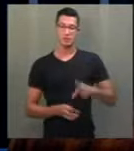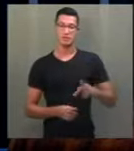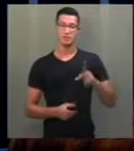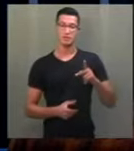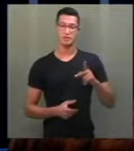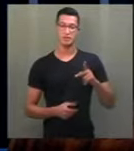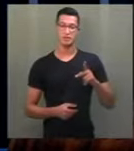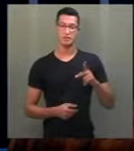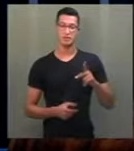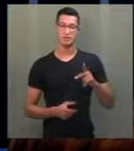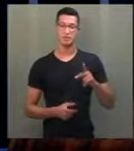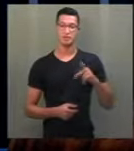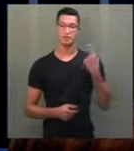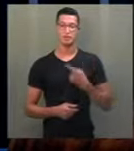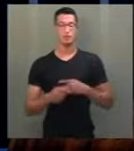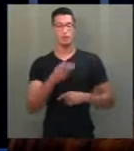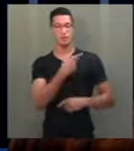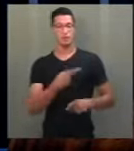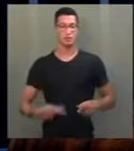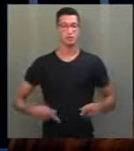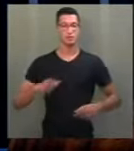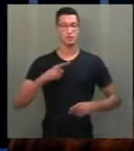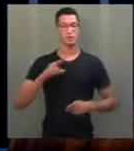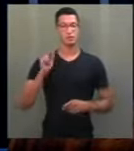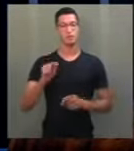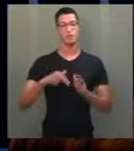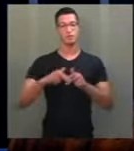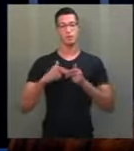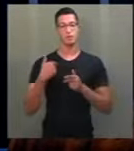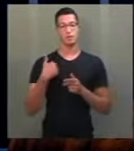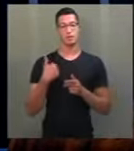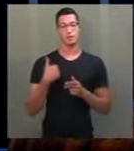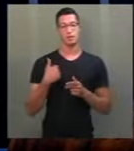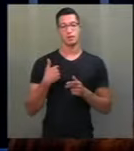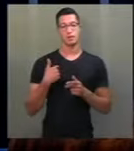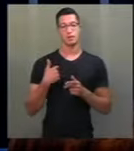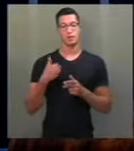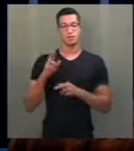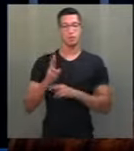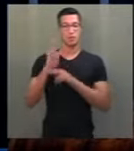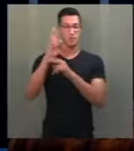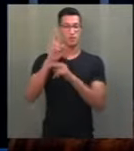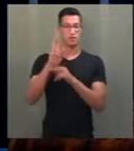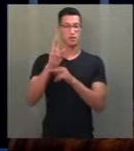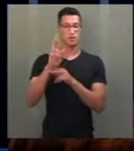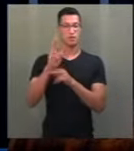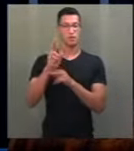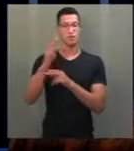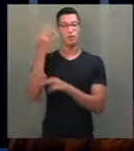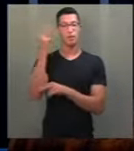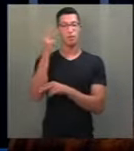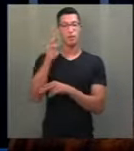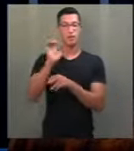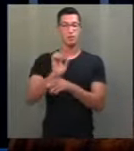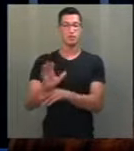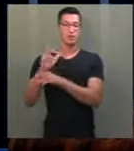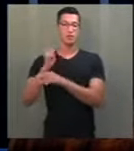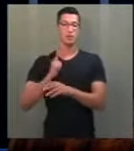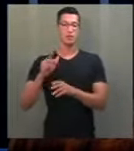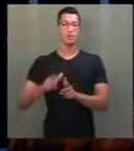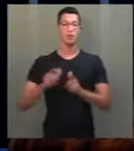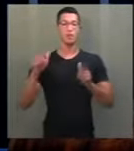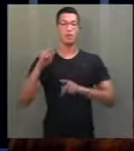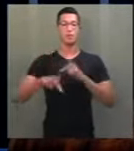única razão, senhor presidente Rodrigo Pacheco, pela qual eu, que represento o Maranhão, o estado que tem a maior